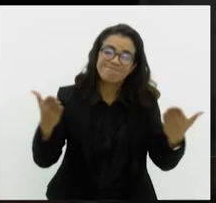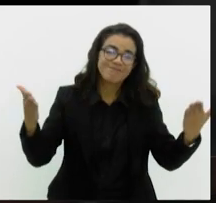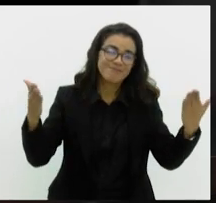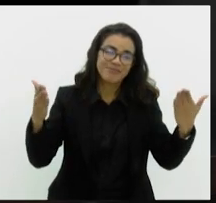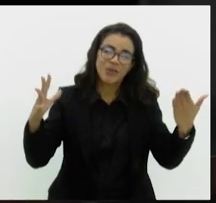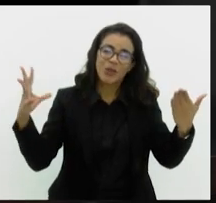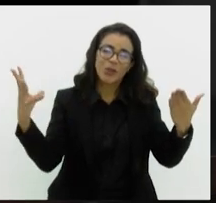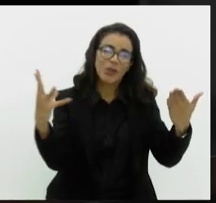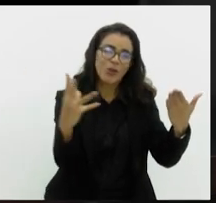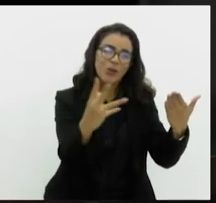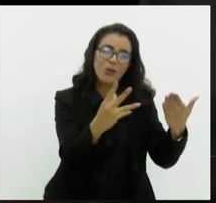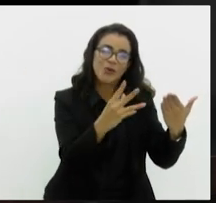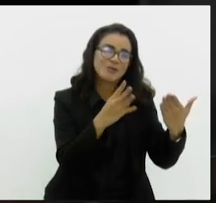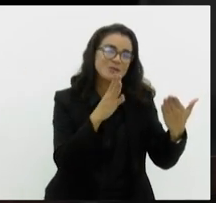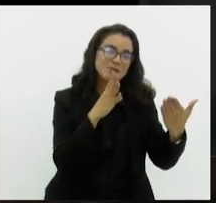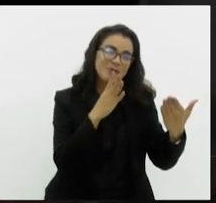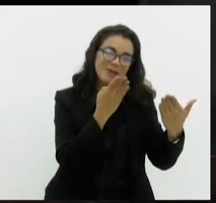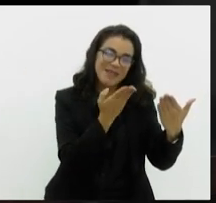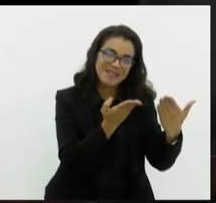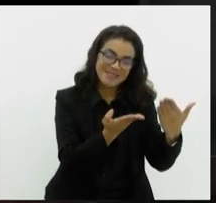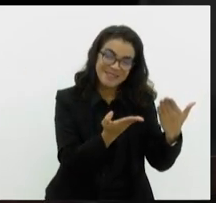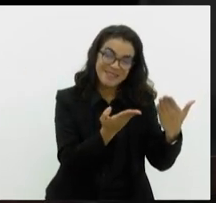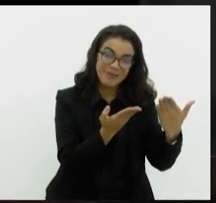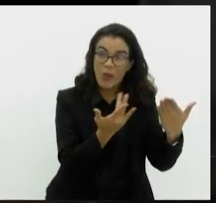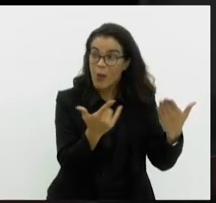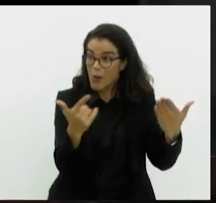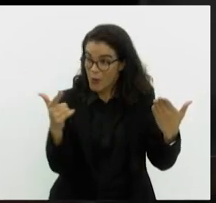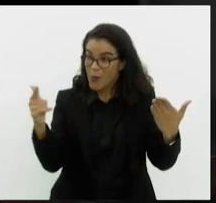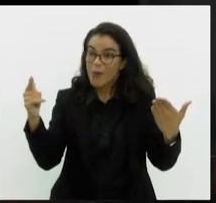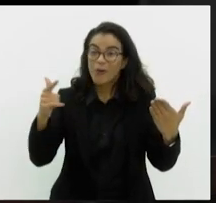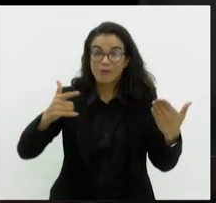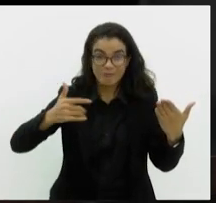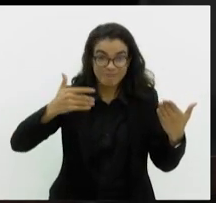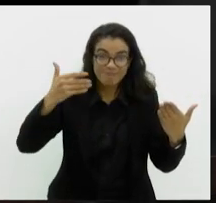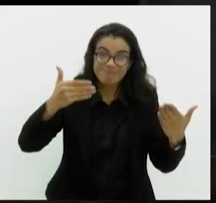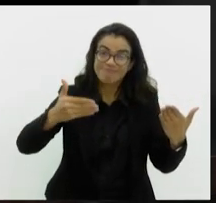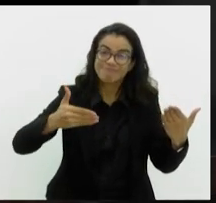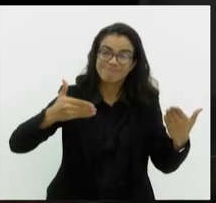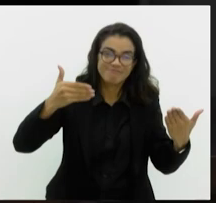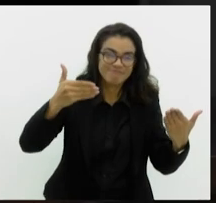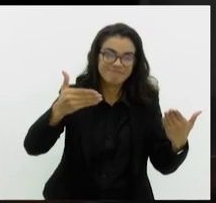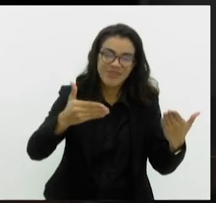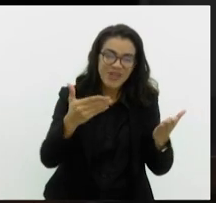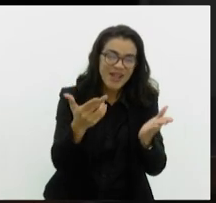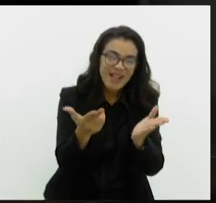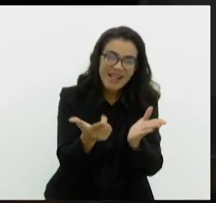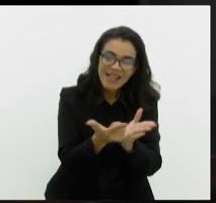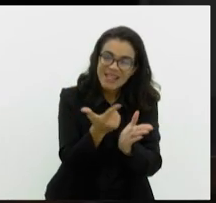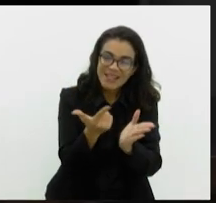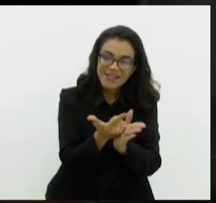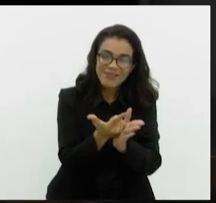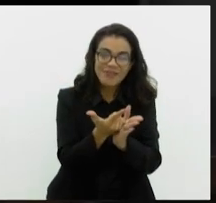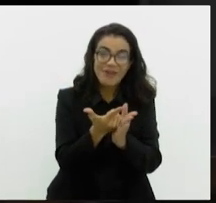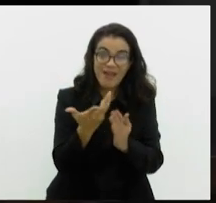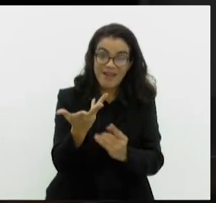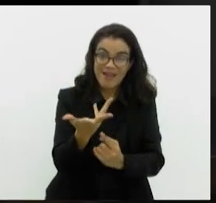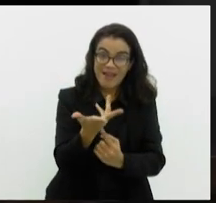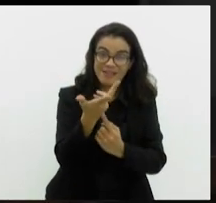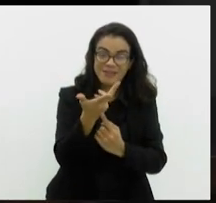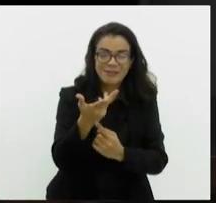já te conhecem, e outros, tantos irão te conhecer pela tua fala, teus livros, tua arte,